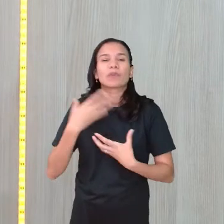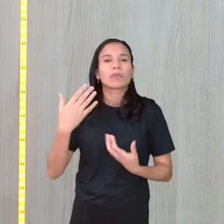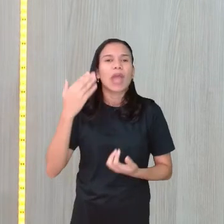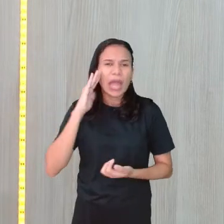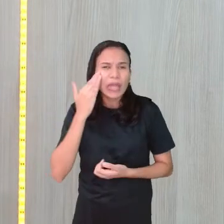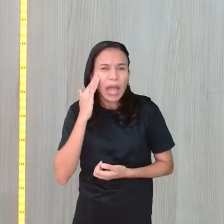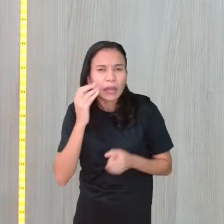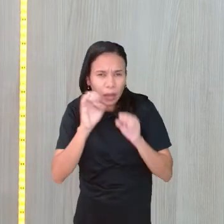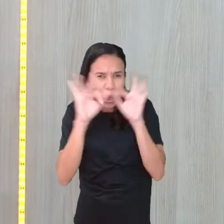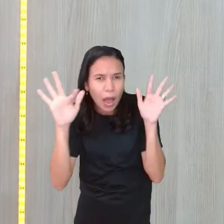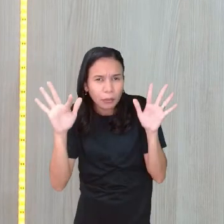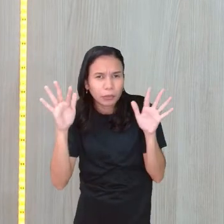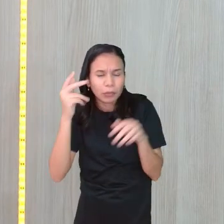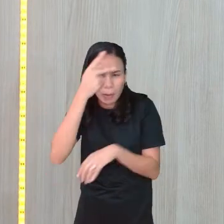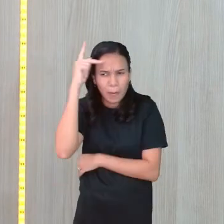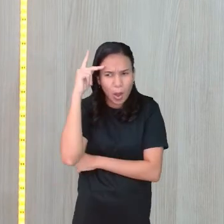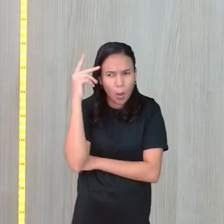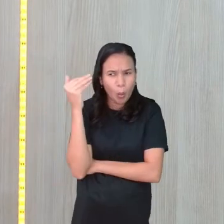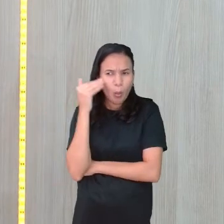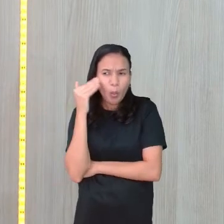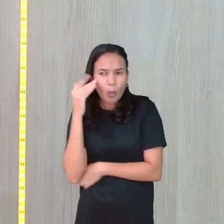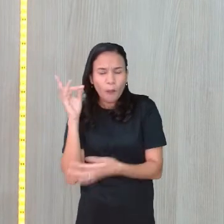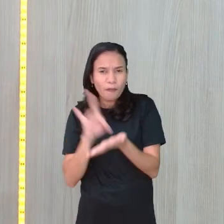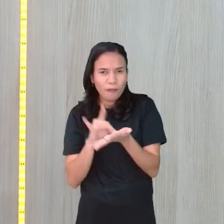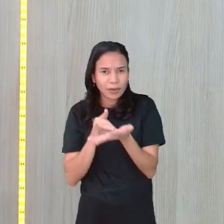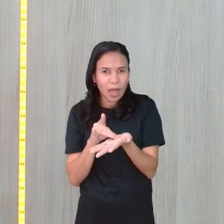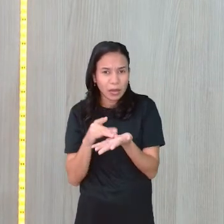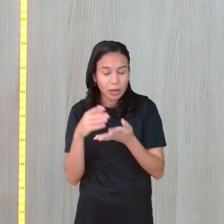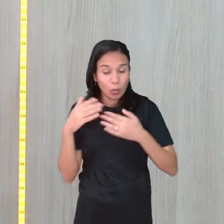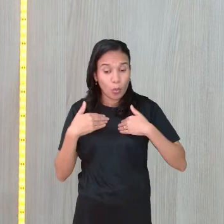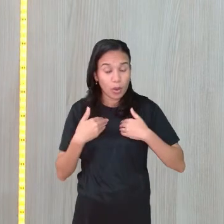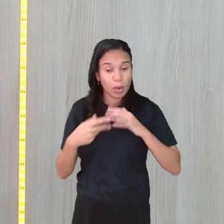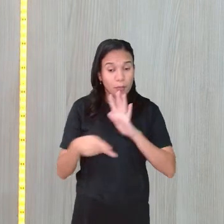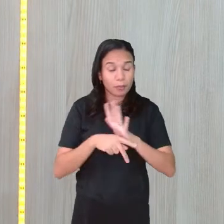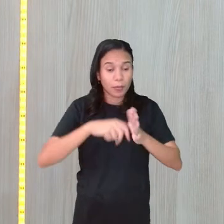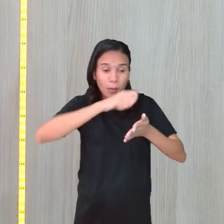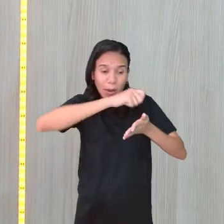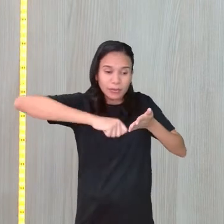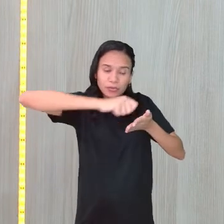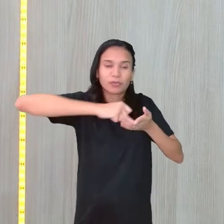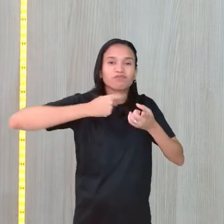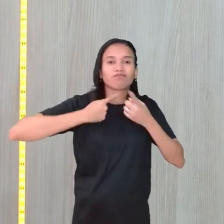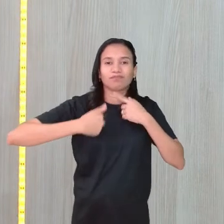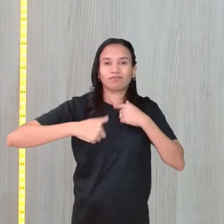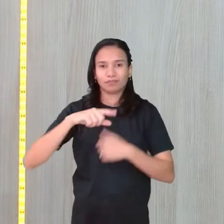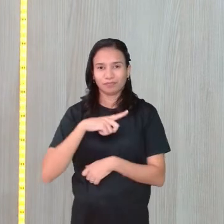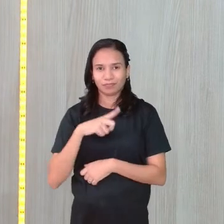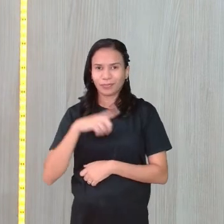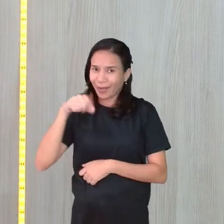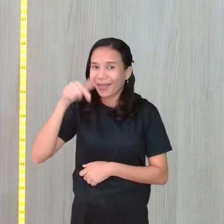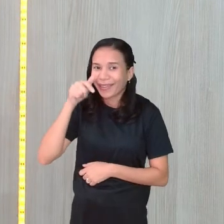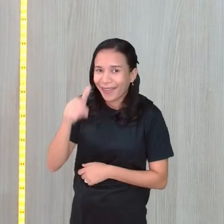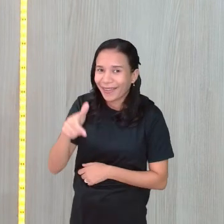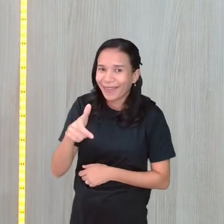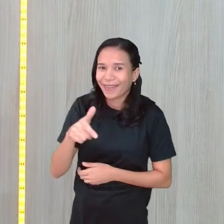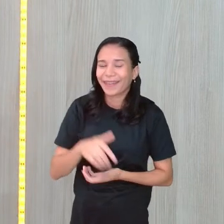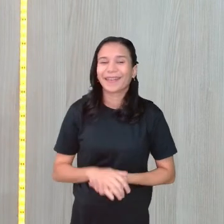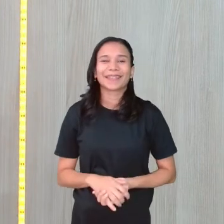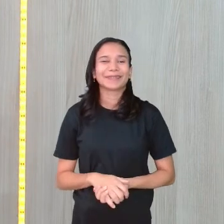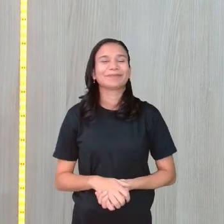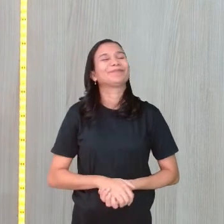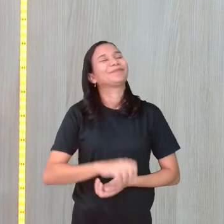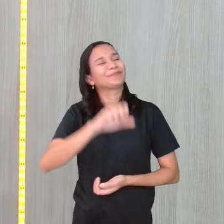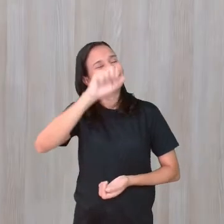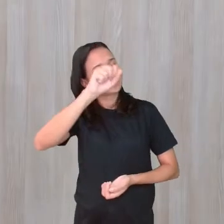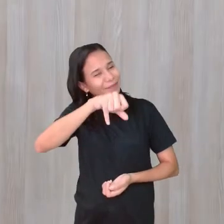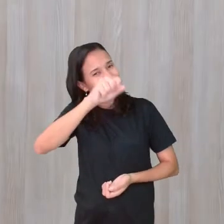entender. A pessoa está compreendendo de acordo com o que eu, que estou produzindo, estou querendo. Não é interessante isso no texto, Isso, Adriana? professora